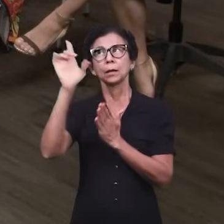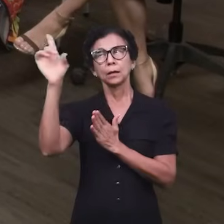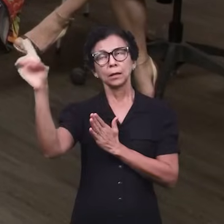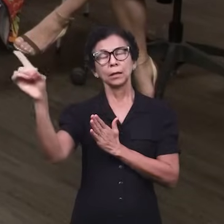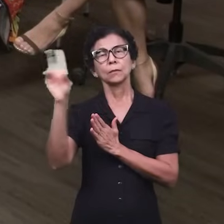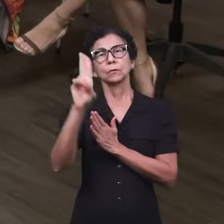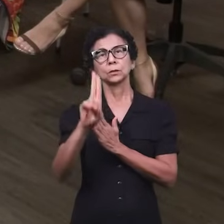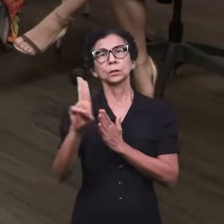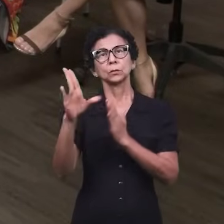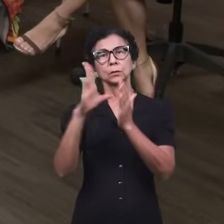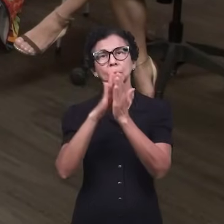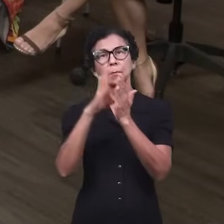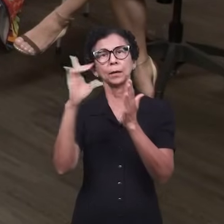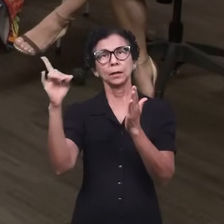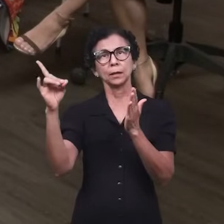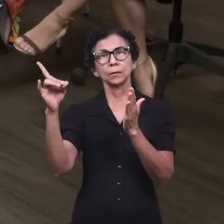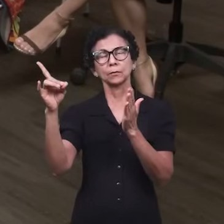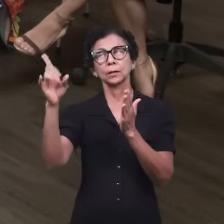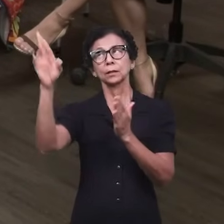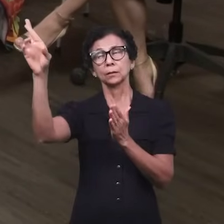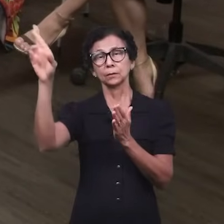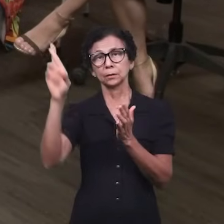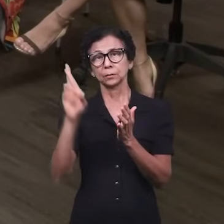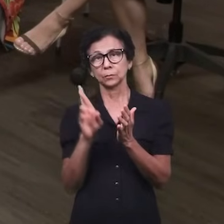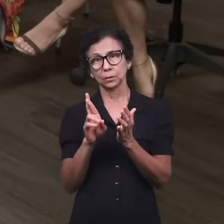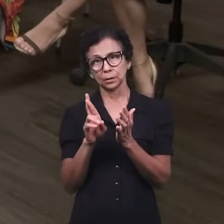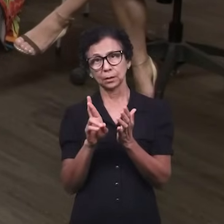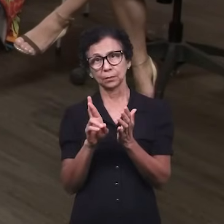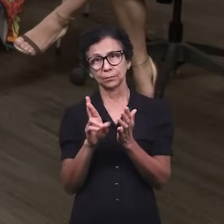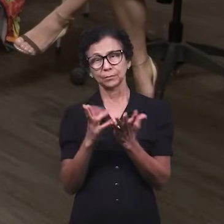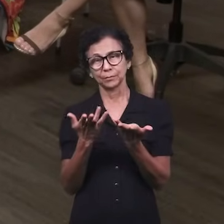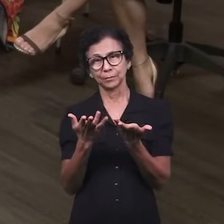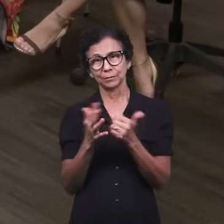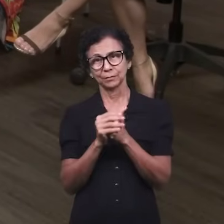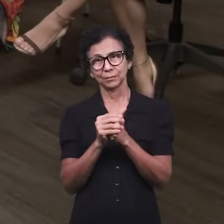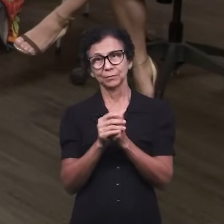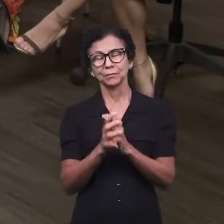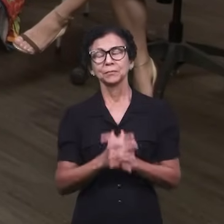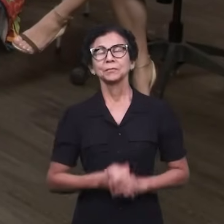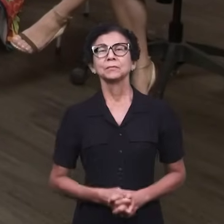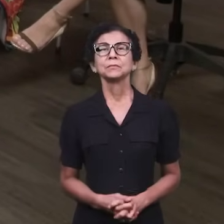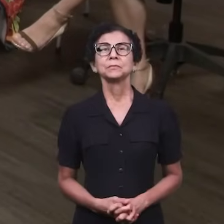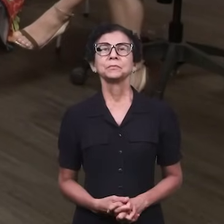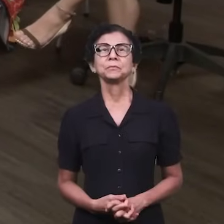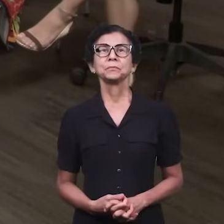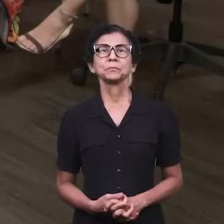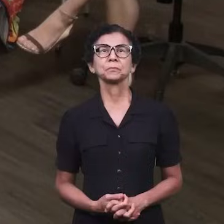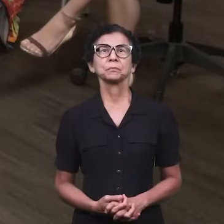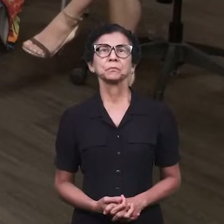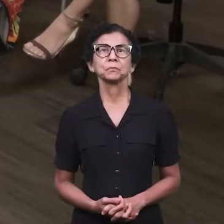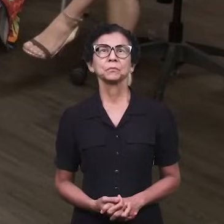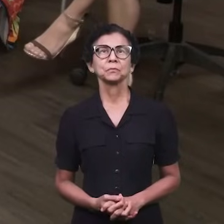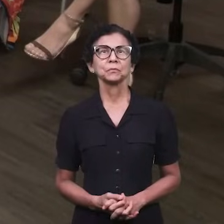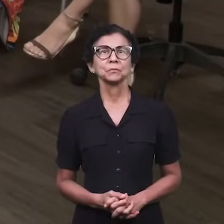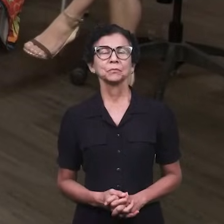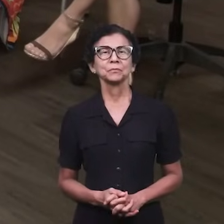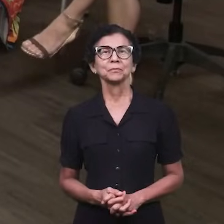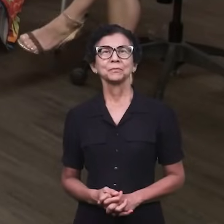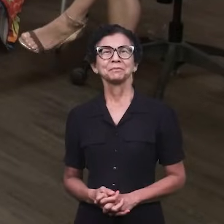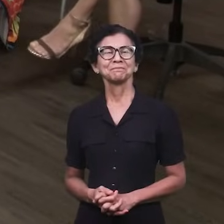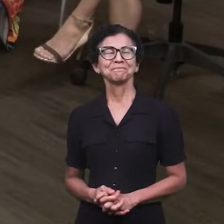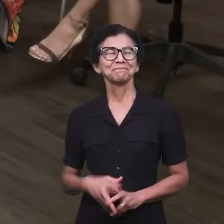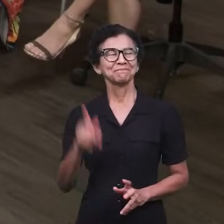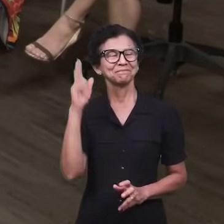né quem vai responder é o Senhor e vai usar como recurso a palavra Amém glória a Deus Adriano Mais uma vez a paz do